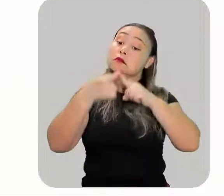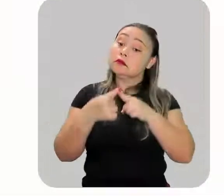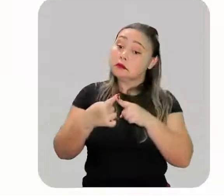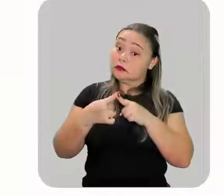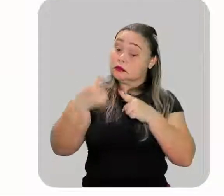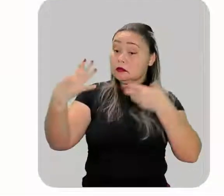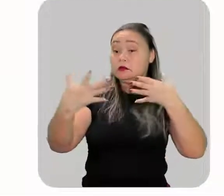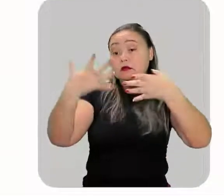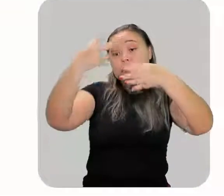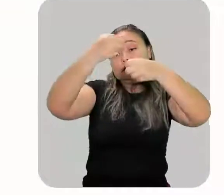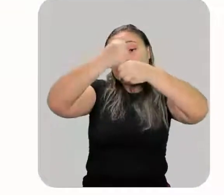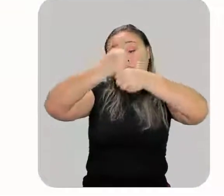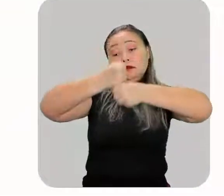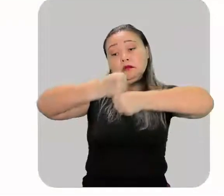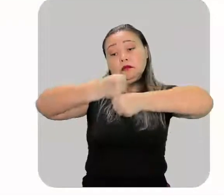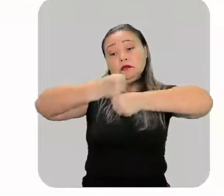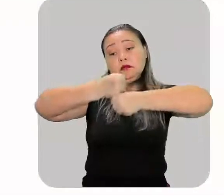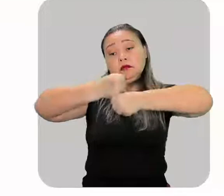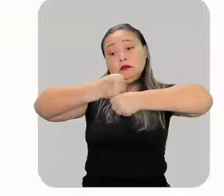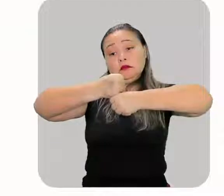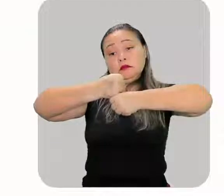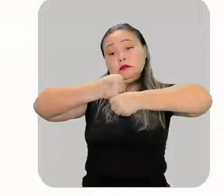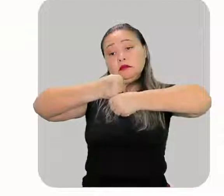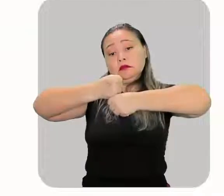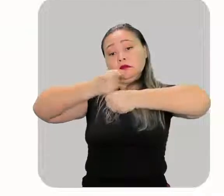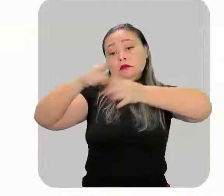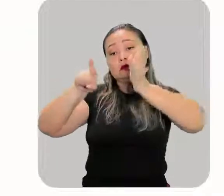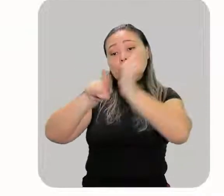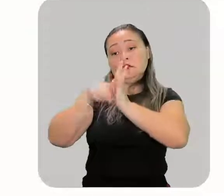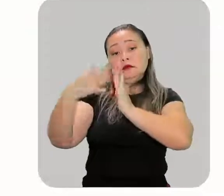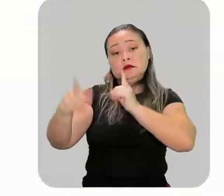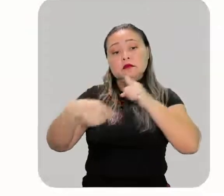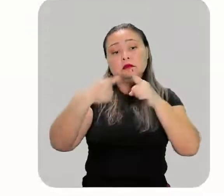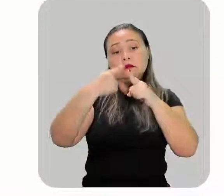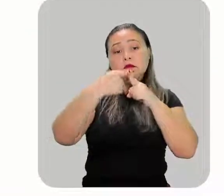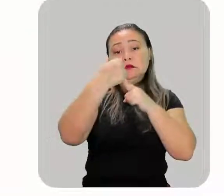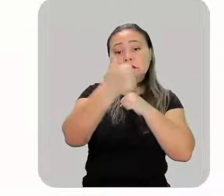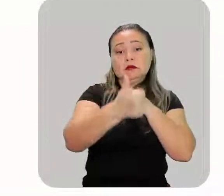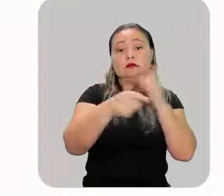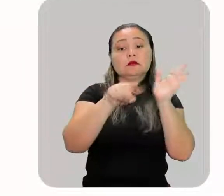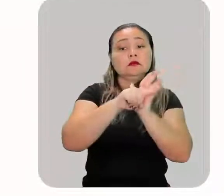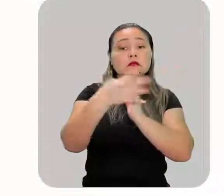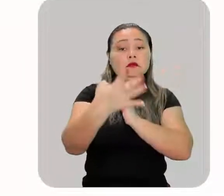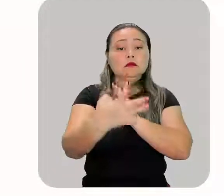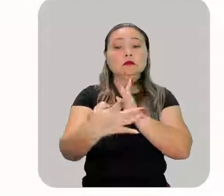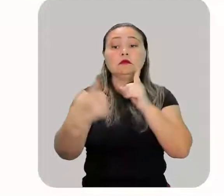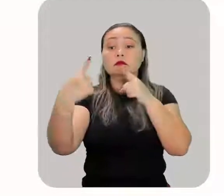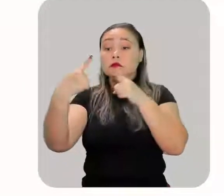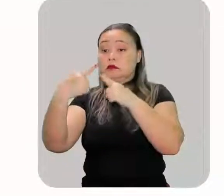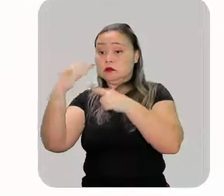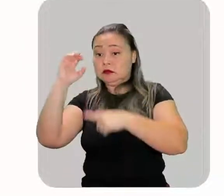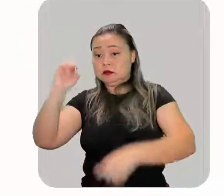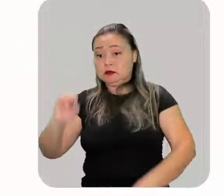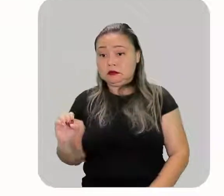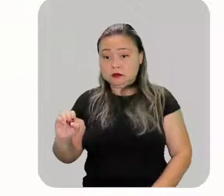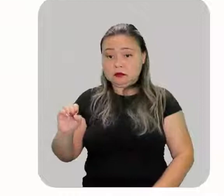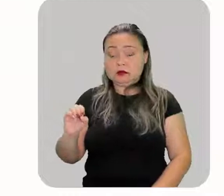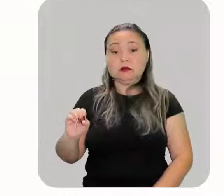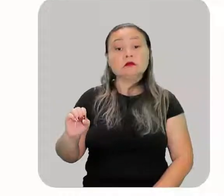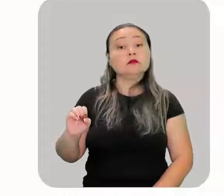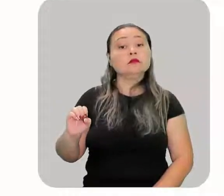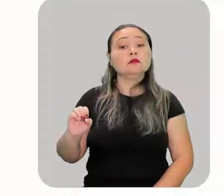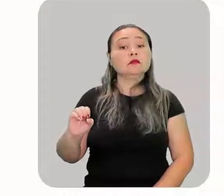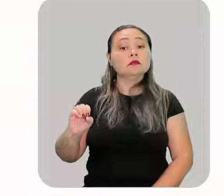aqui e soma aqui. Menos 4 vezes menos 1. Menos 4. Menos 4 mais 4? 0.